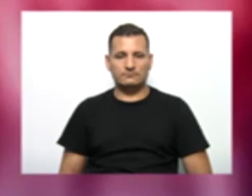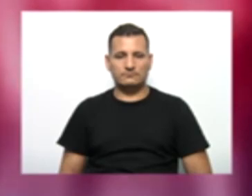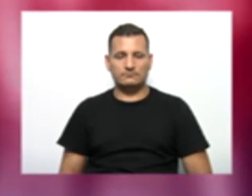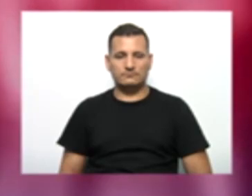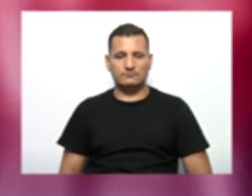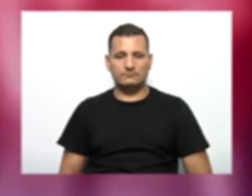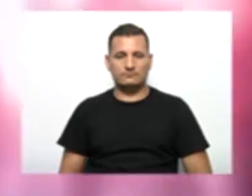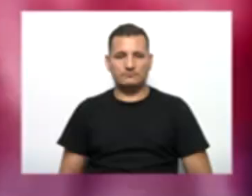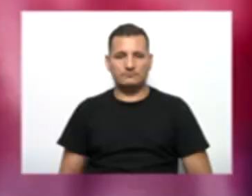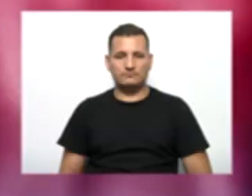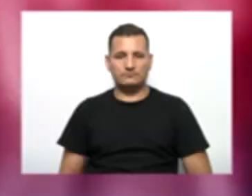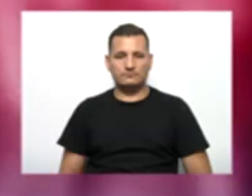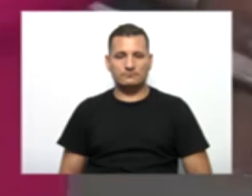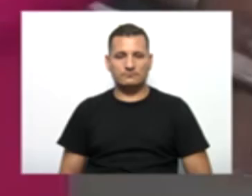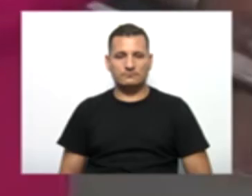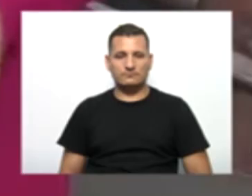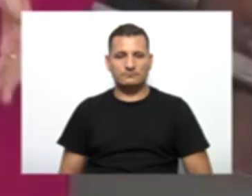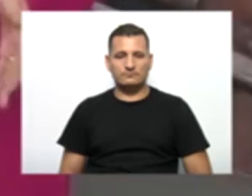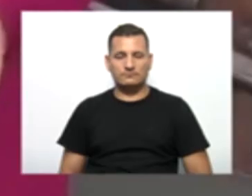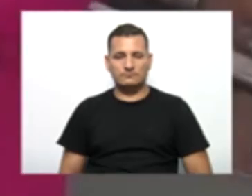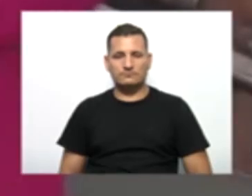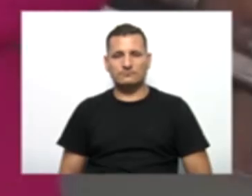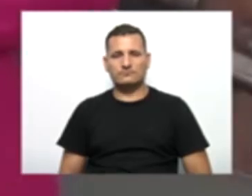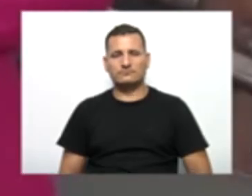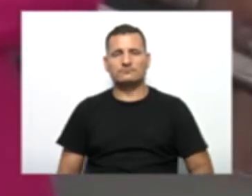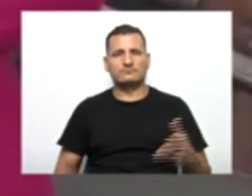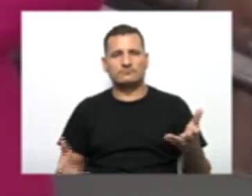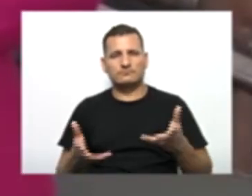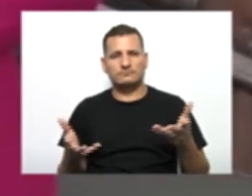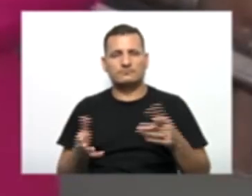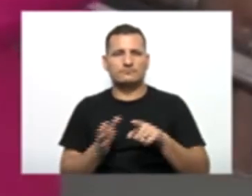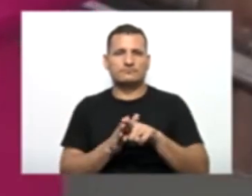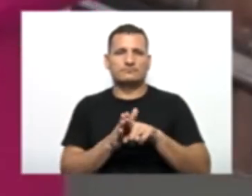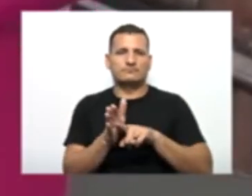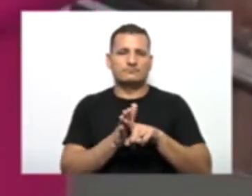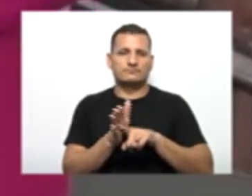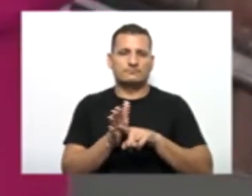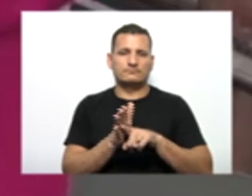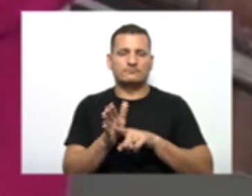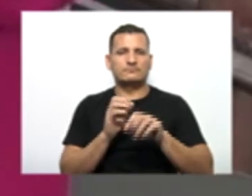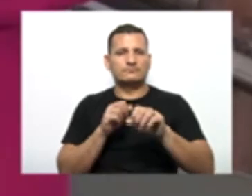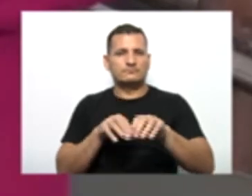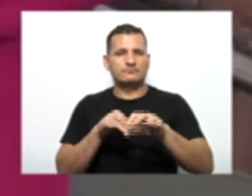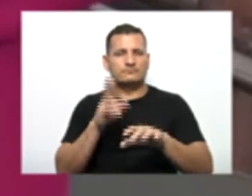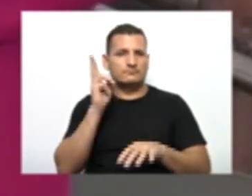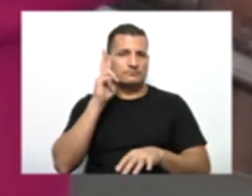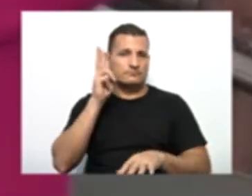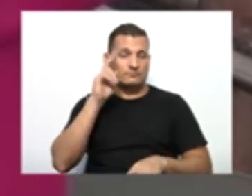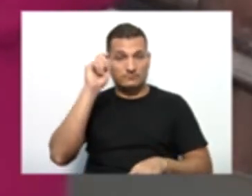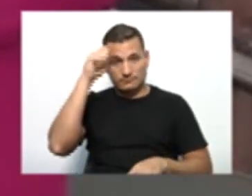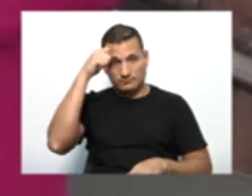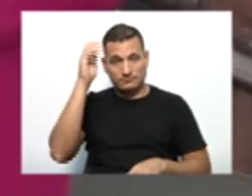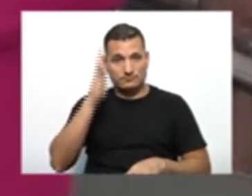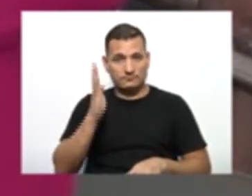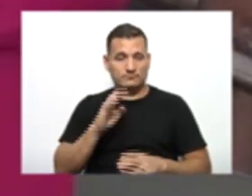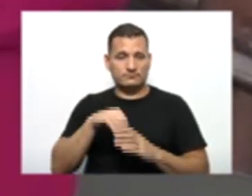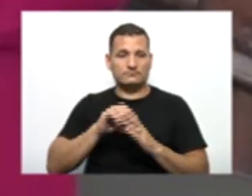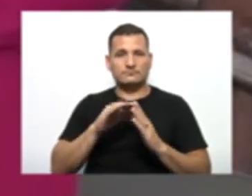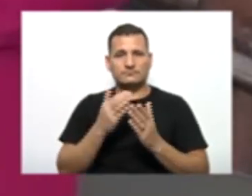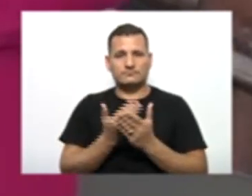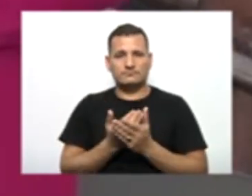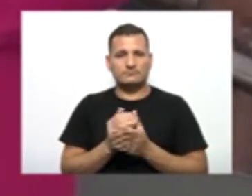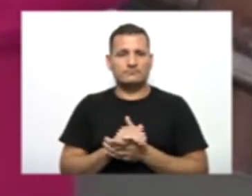Afrodescendentes, projeto Ensinar Respeito por Todos, uma parceria entre a Unesco, Paris e os governos do